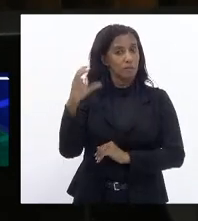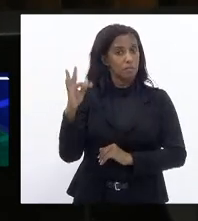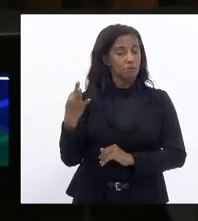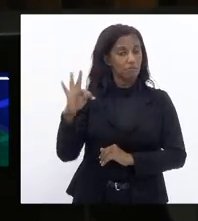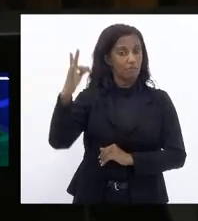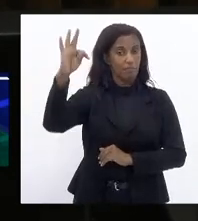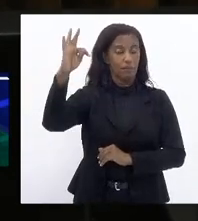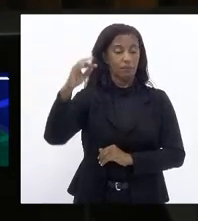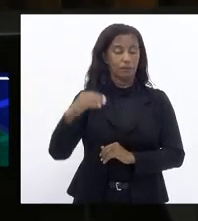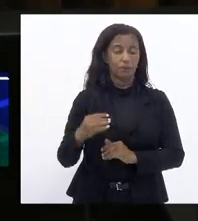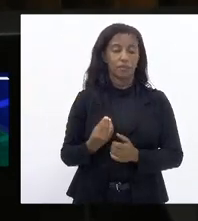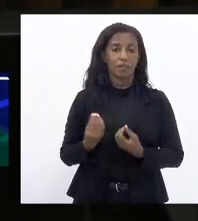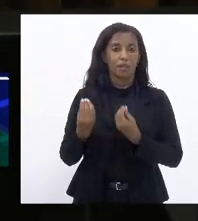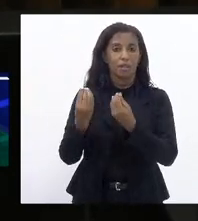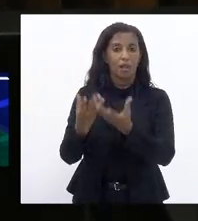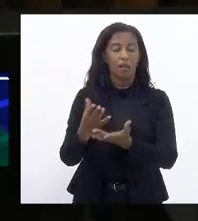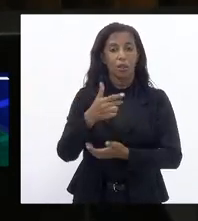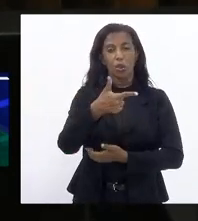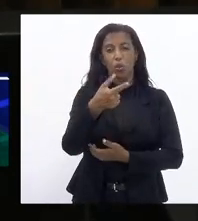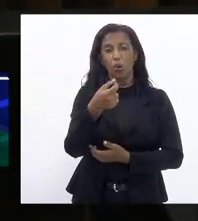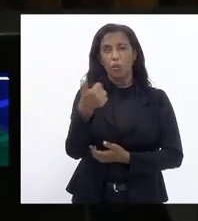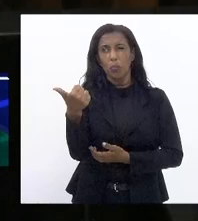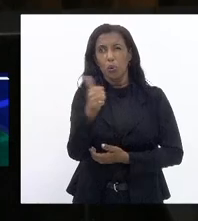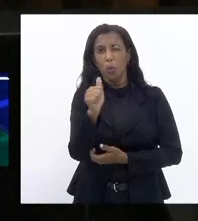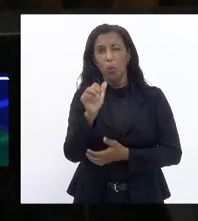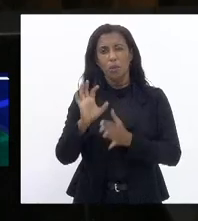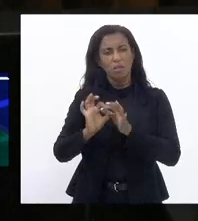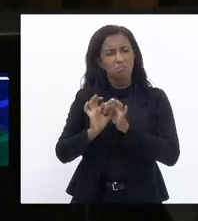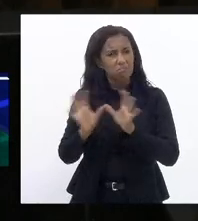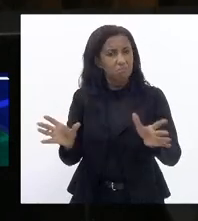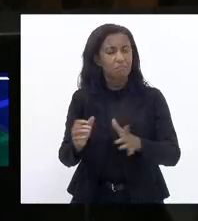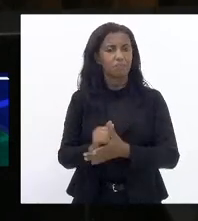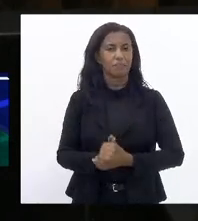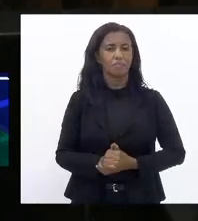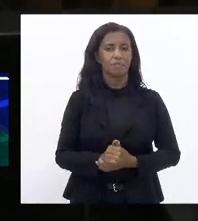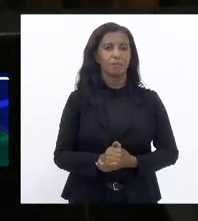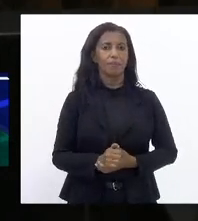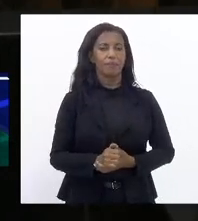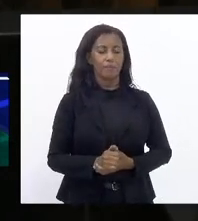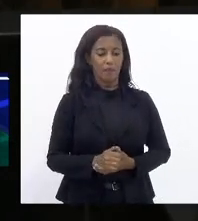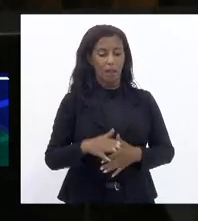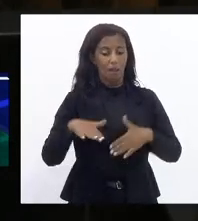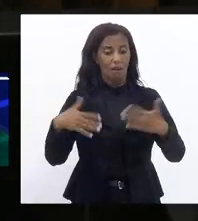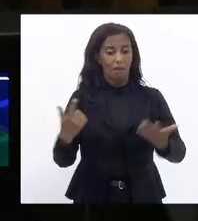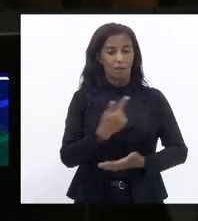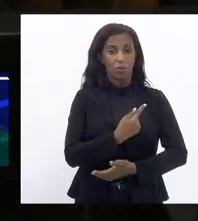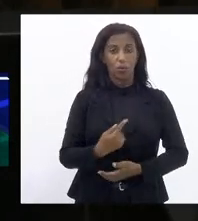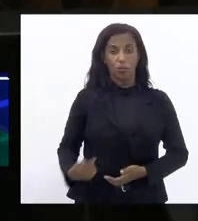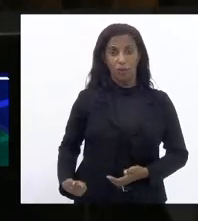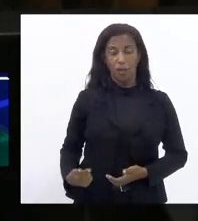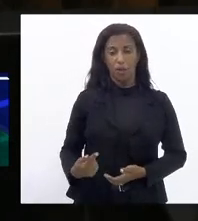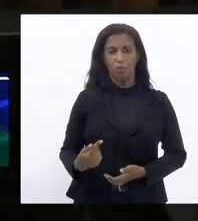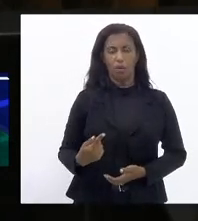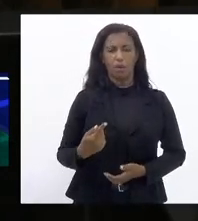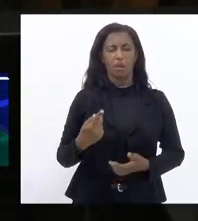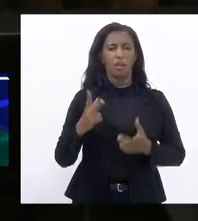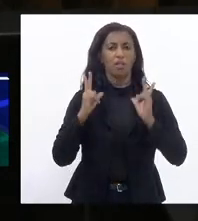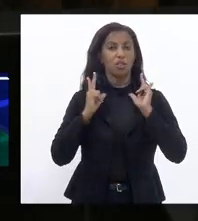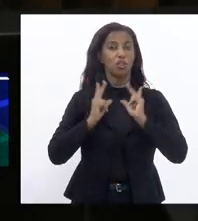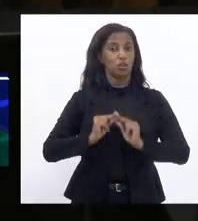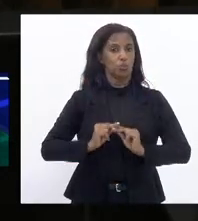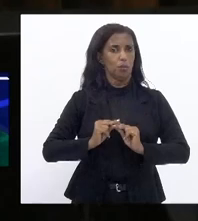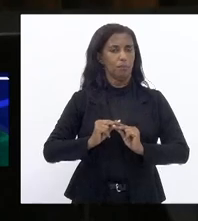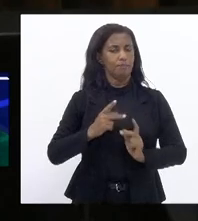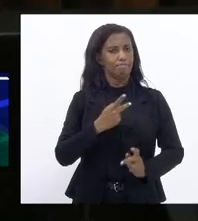Tecnológica, autorizado em 2011, deputada Tia Ju, ainda no governo da presidenta Dilma Rousseff. Na ocasião,